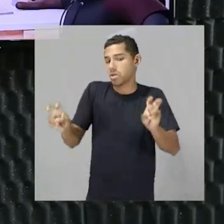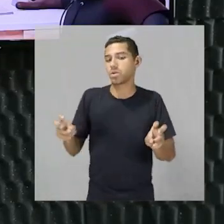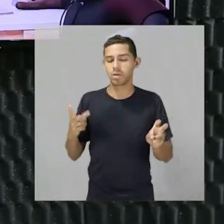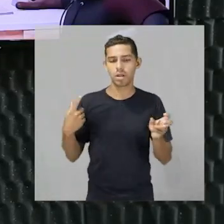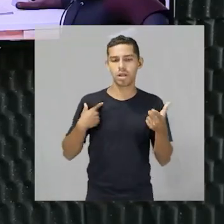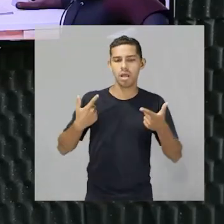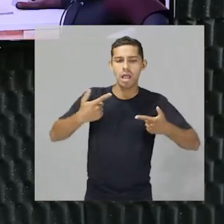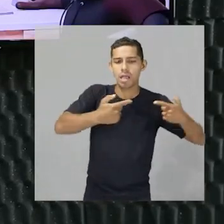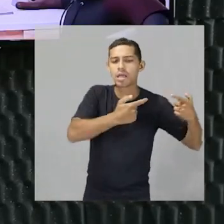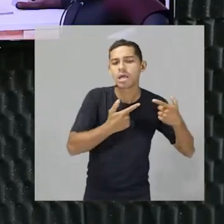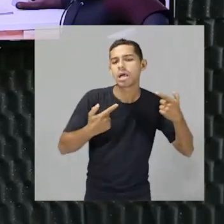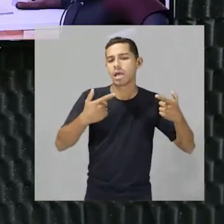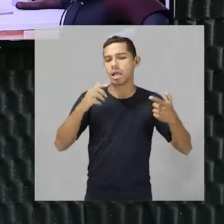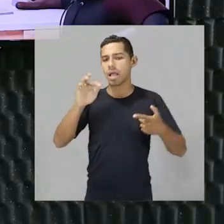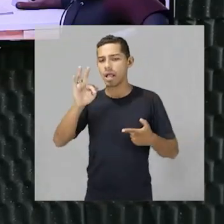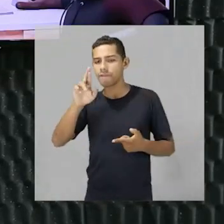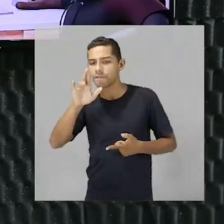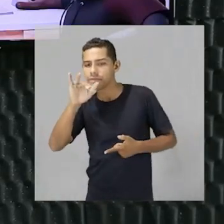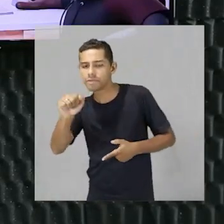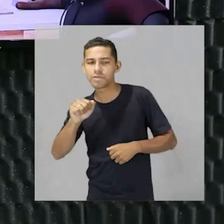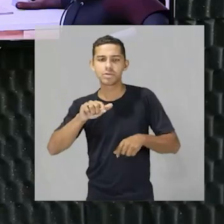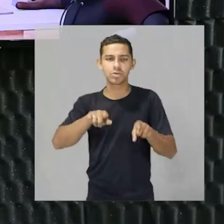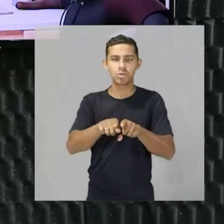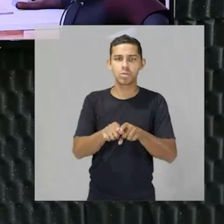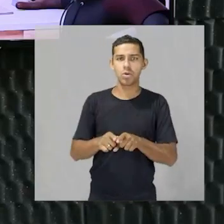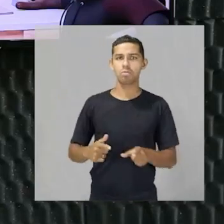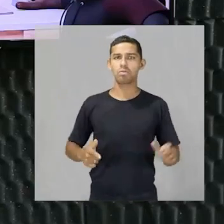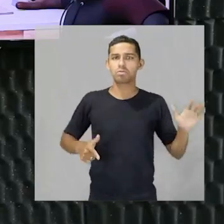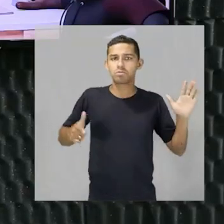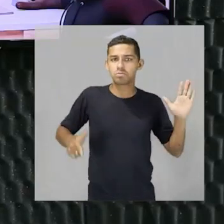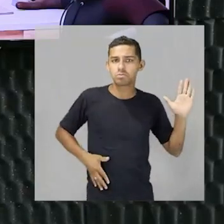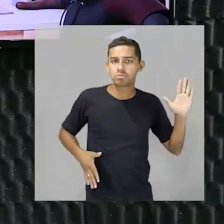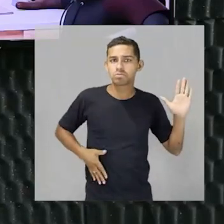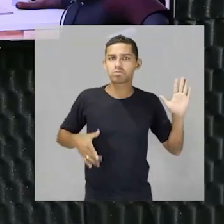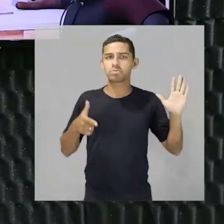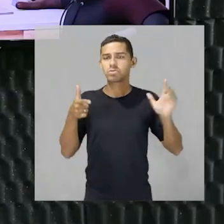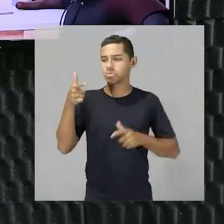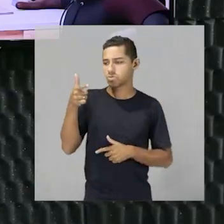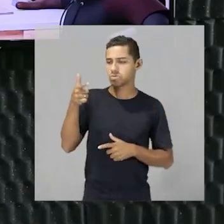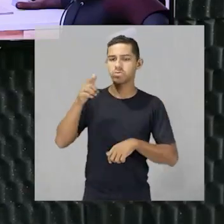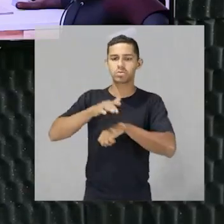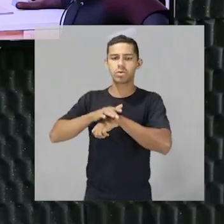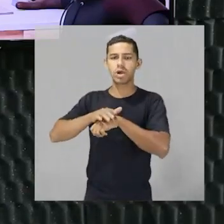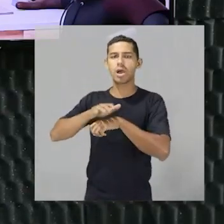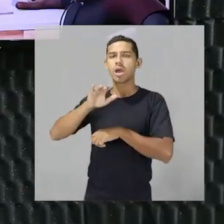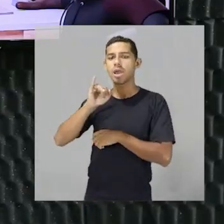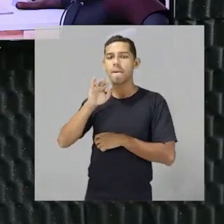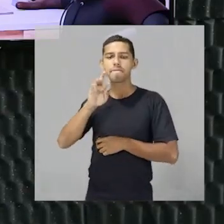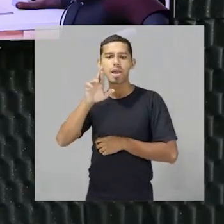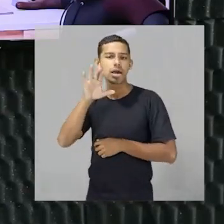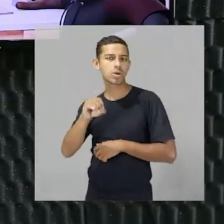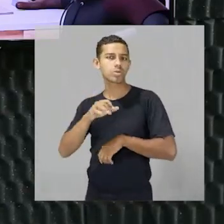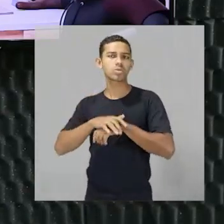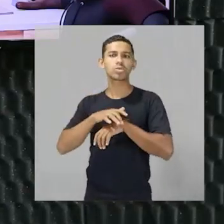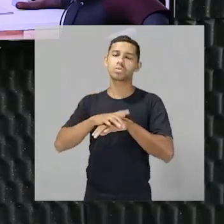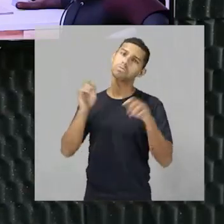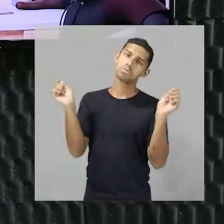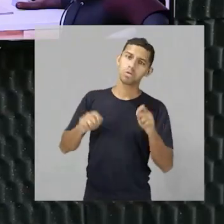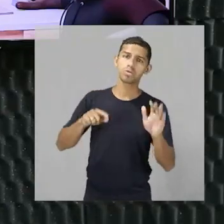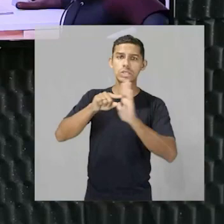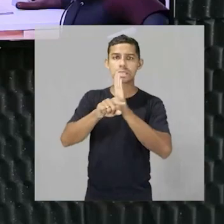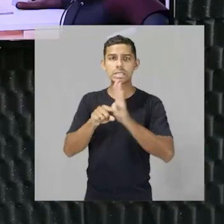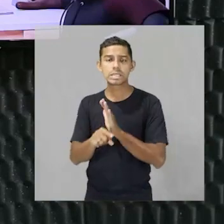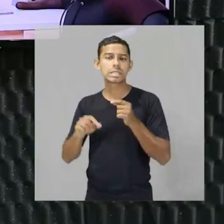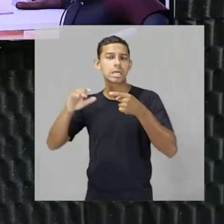Guerra Fria, né, pegando o contexto, por exemplo, de armamento bélico nuclear, que é sempre uma preocupação. Pode cair questões relativas à